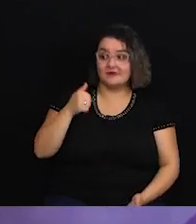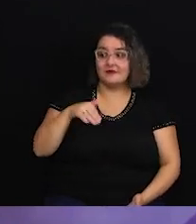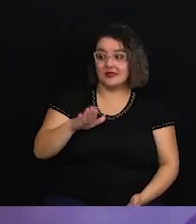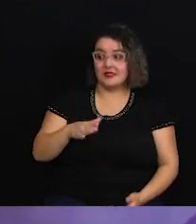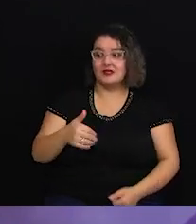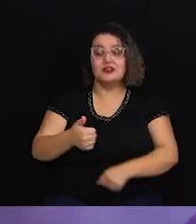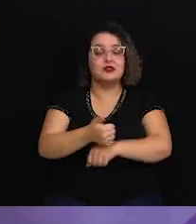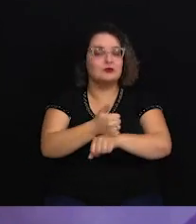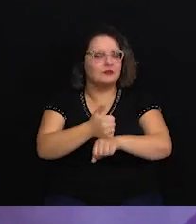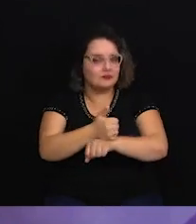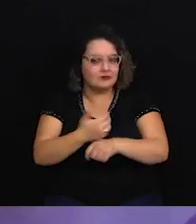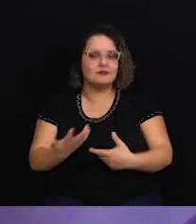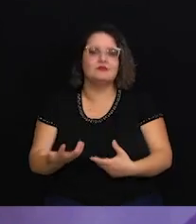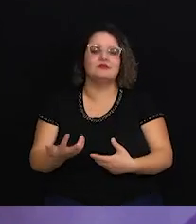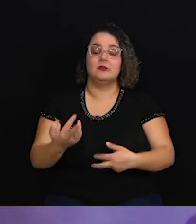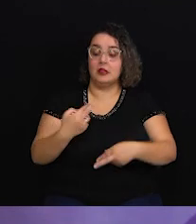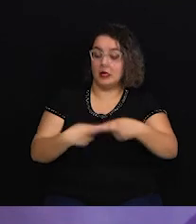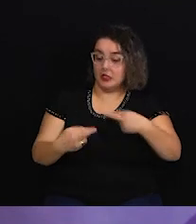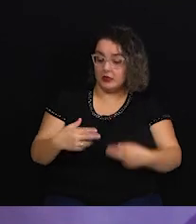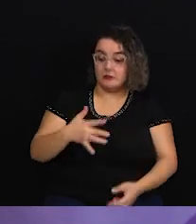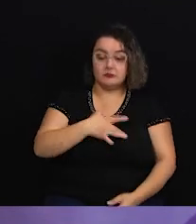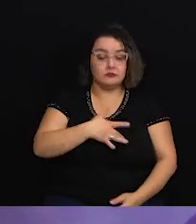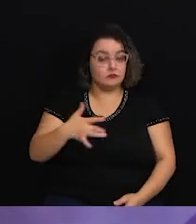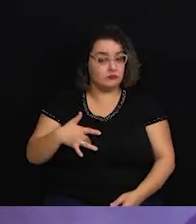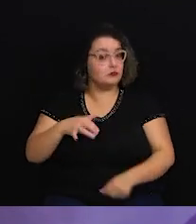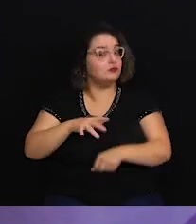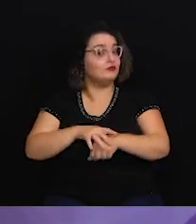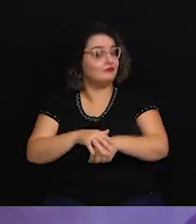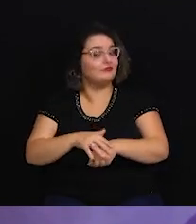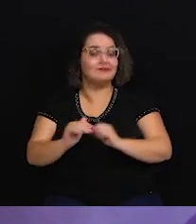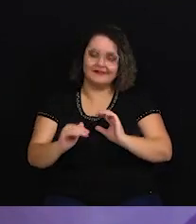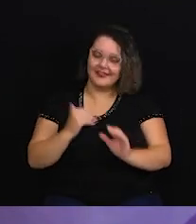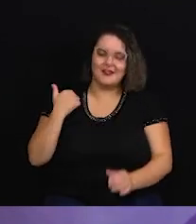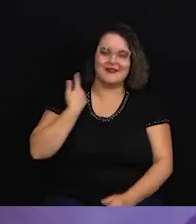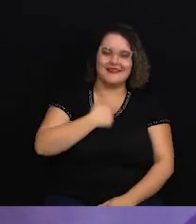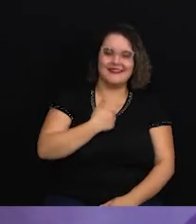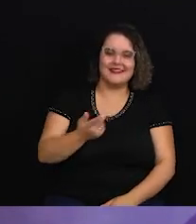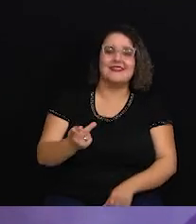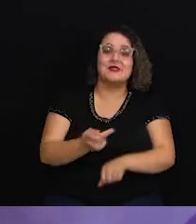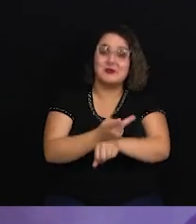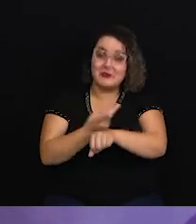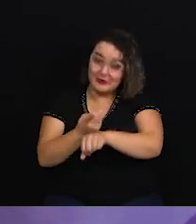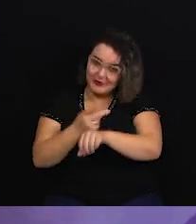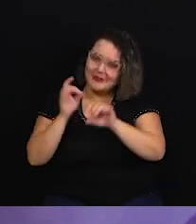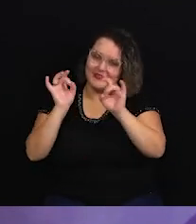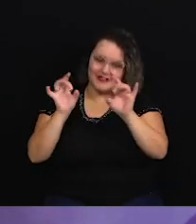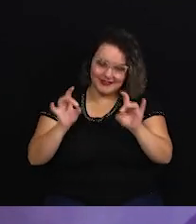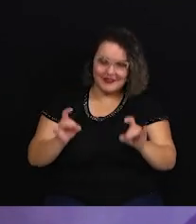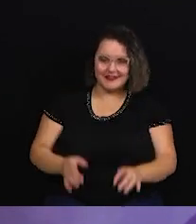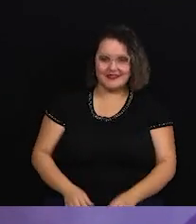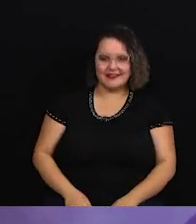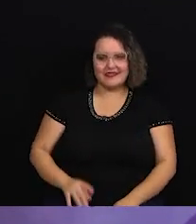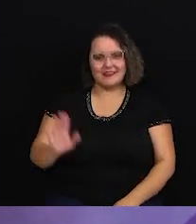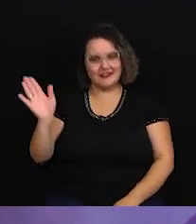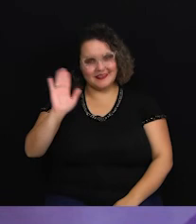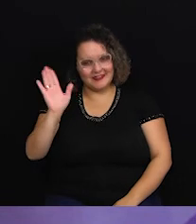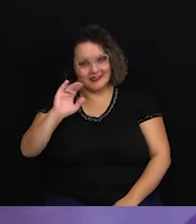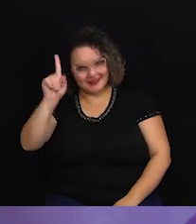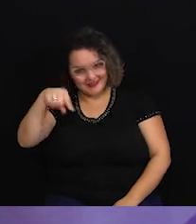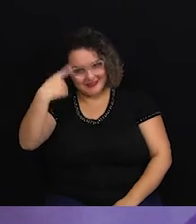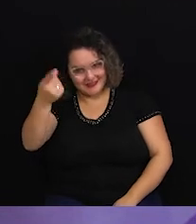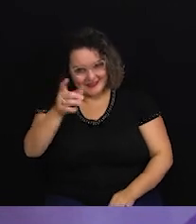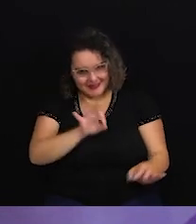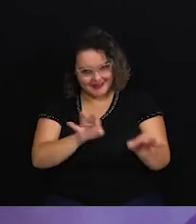sobre alguma profissão relacionada à saúde ou alguma doença, é só mandar pra gente que vamos atrás de um especialista.